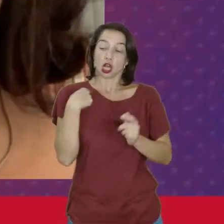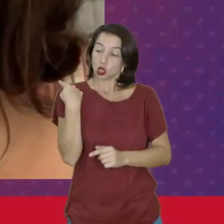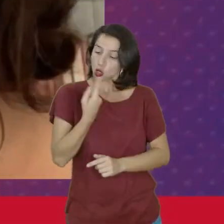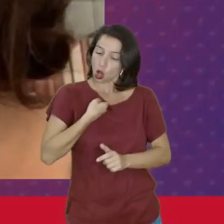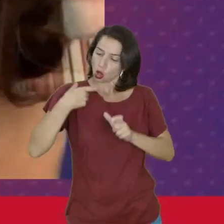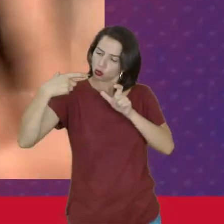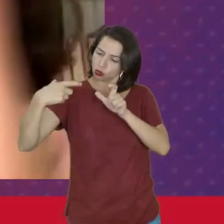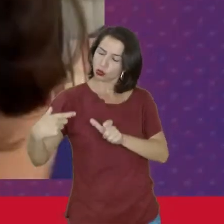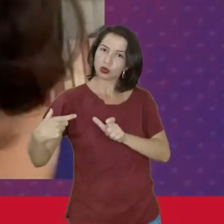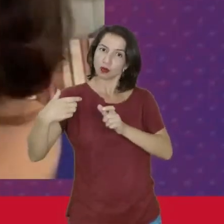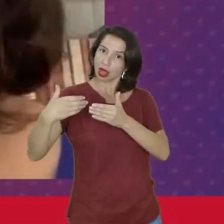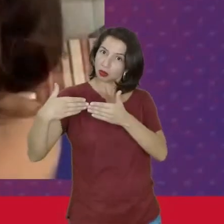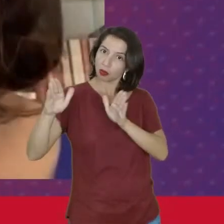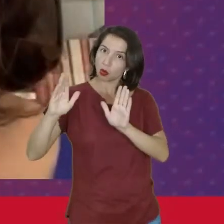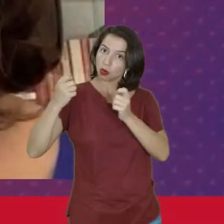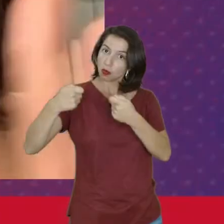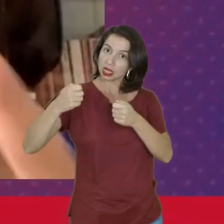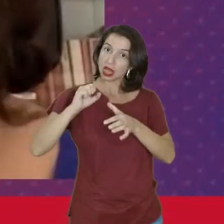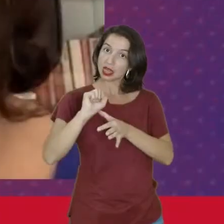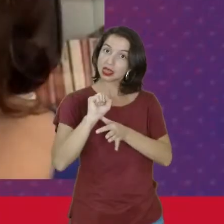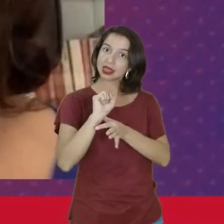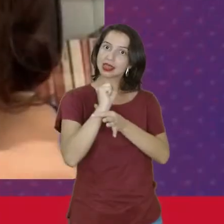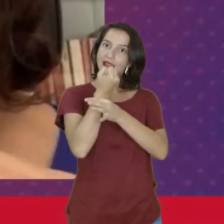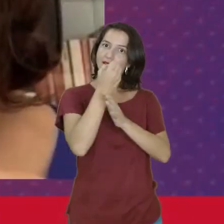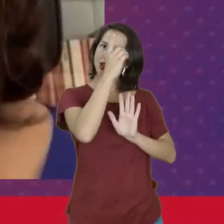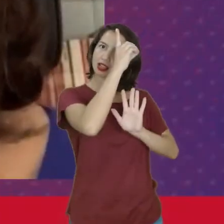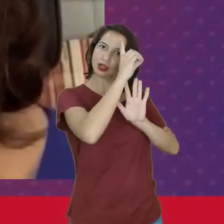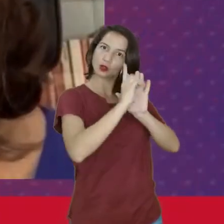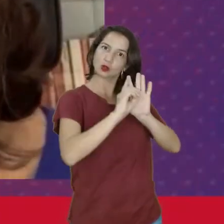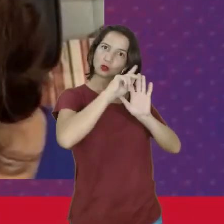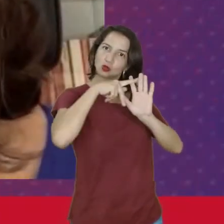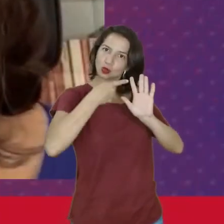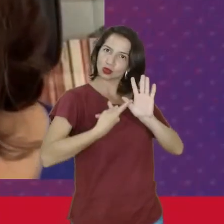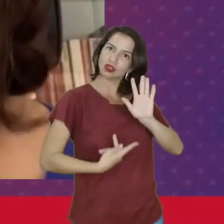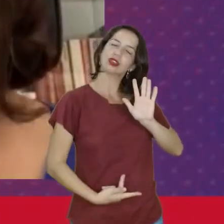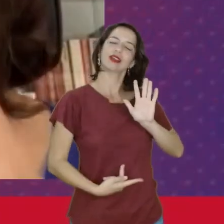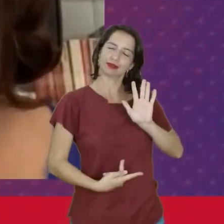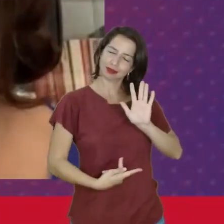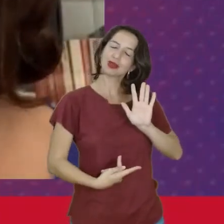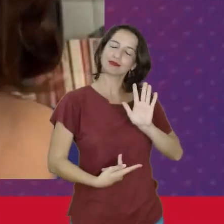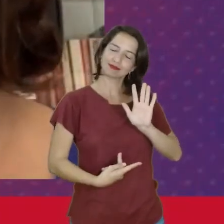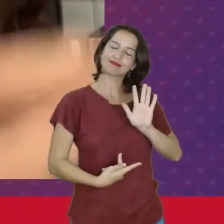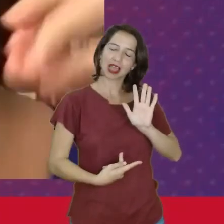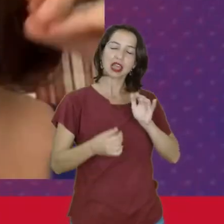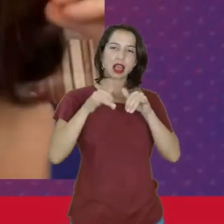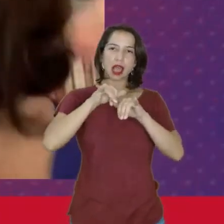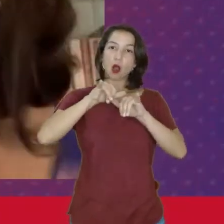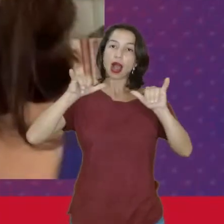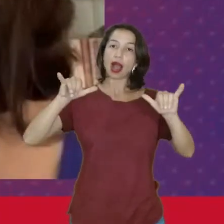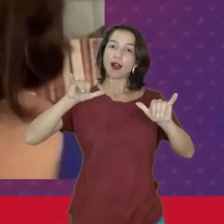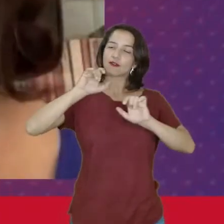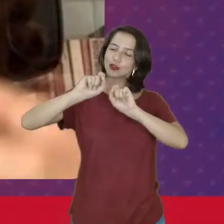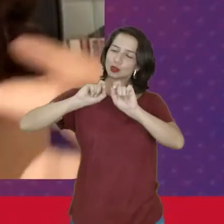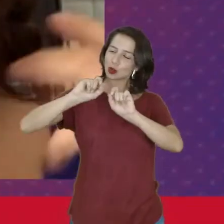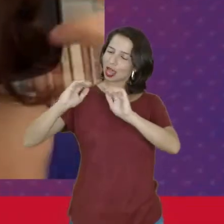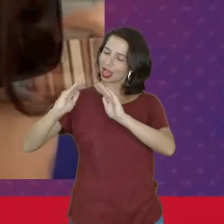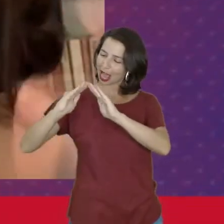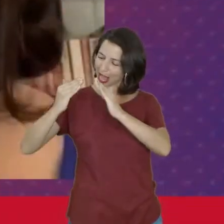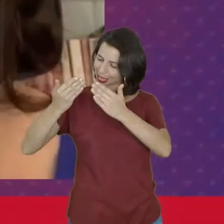as violências. Então, eu repito com vocês aqui que é muito importante que a escola seja um lugar vivo,